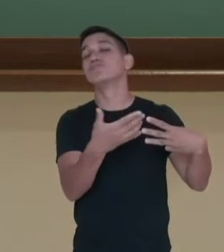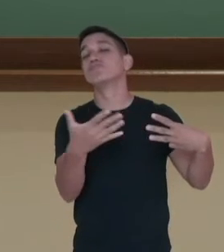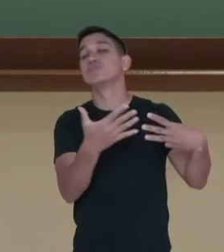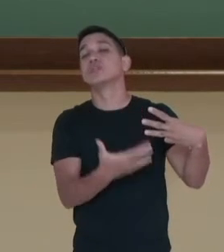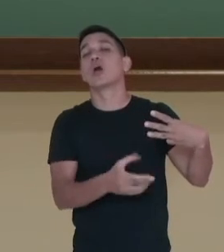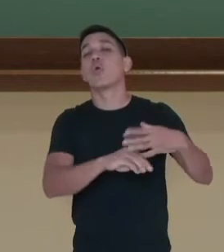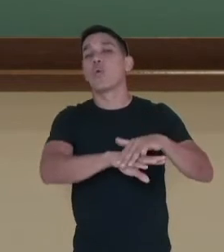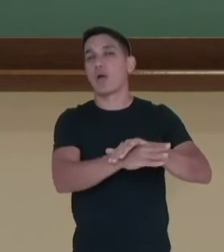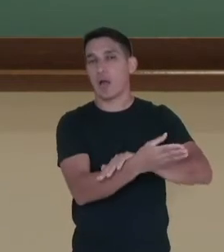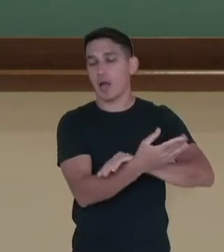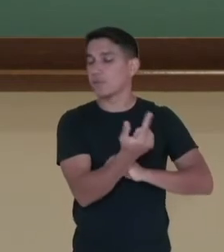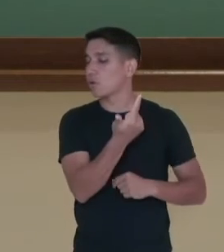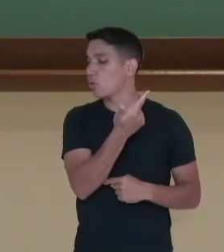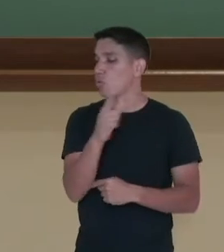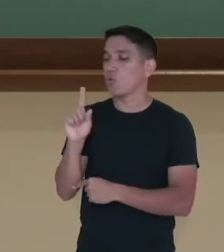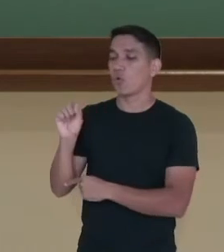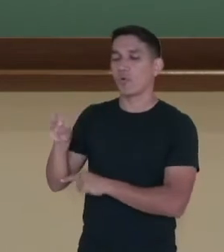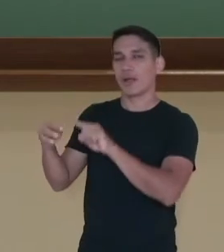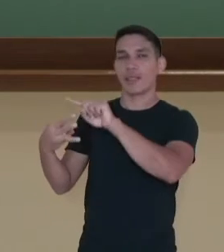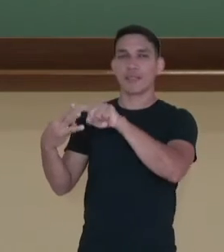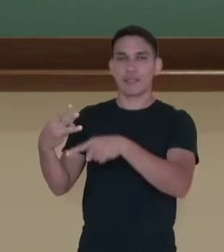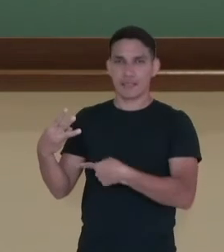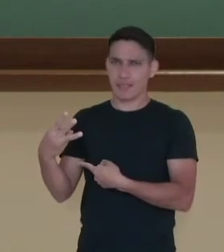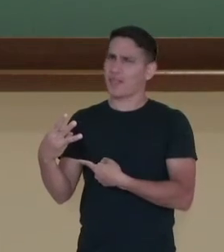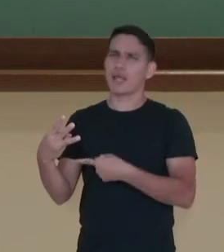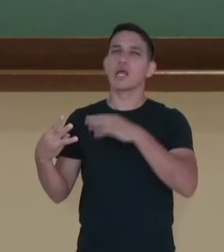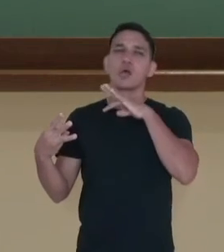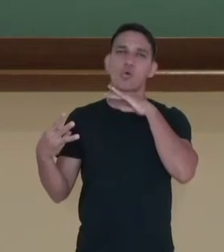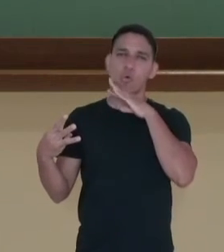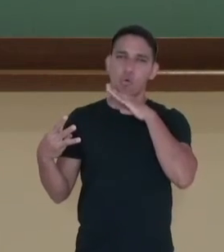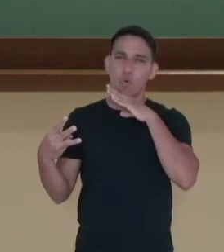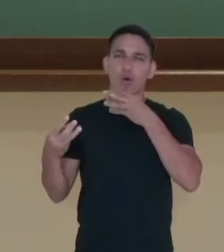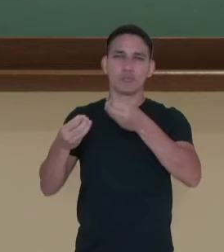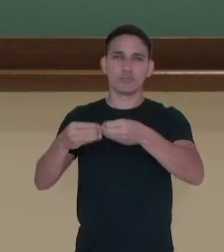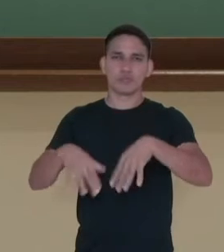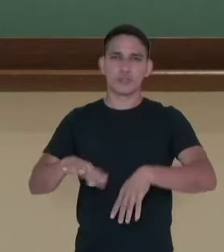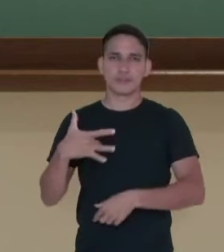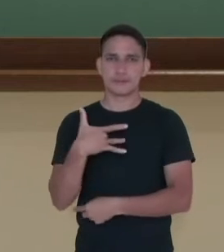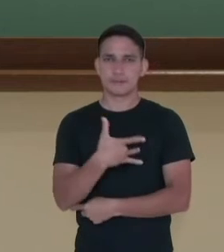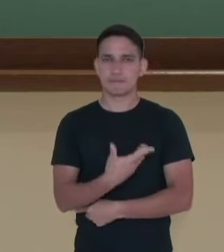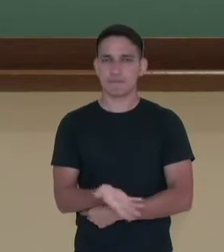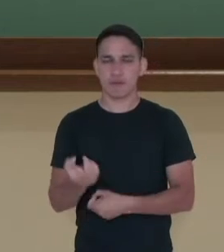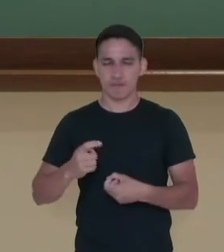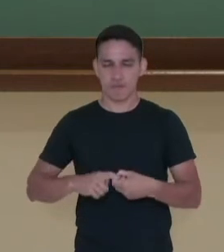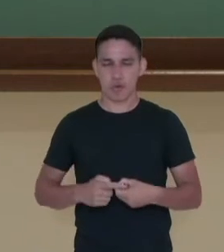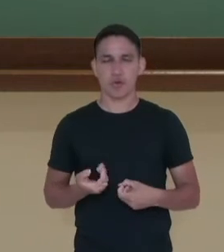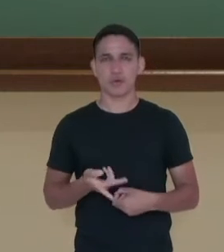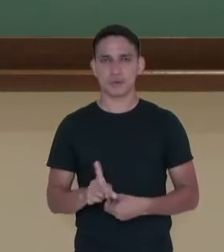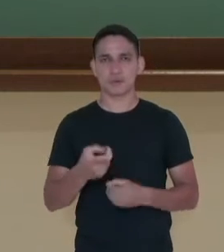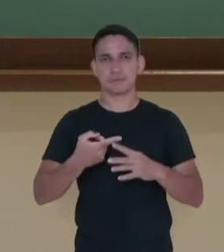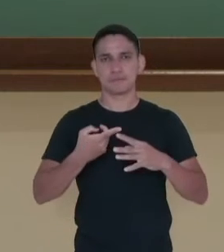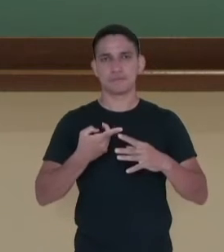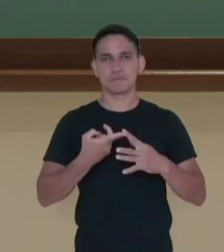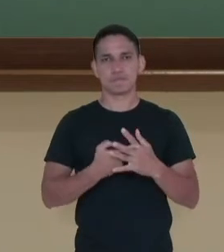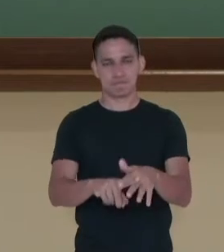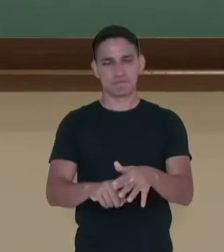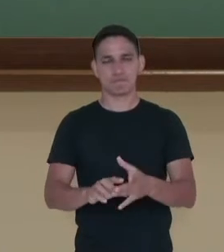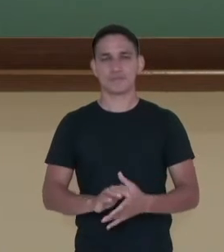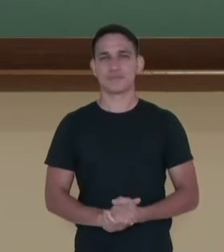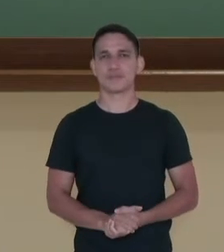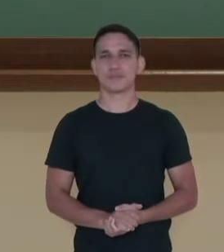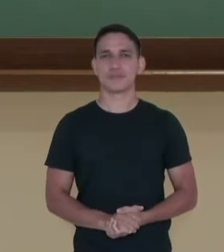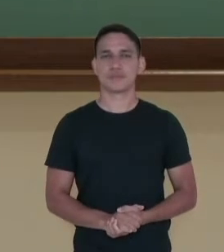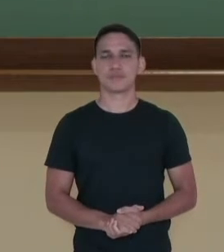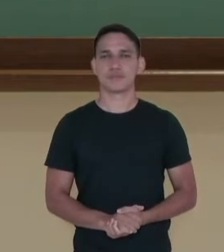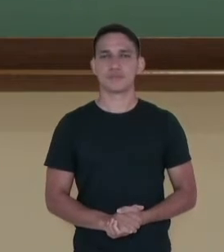Em oposição, outros 3 hábitos ali insalubres. Voltamos na sequência aí com as